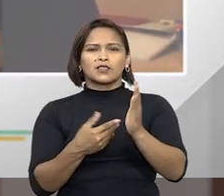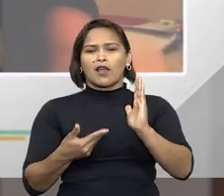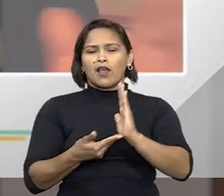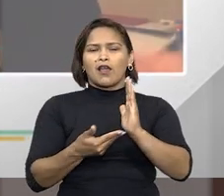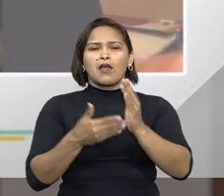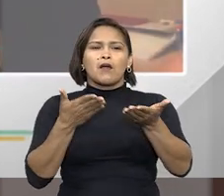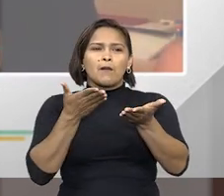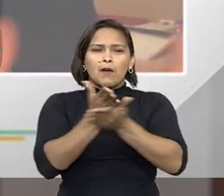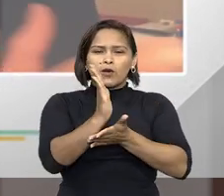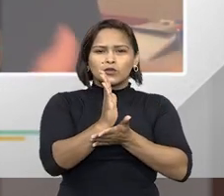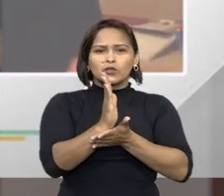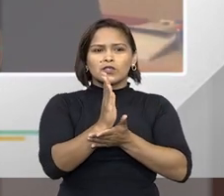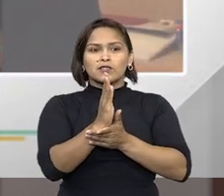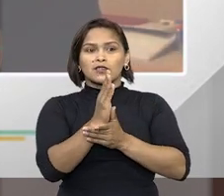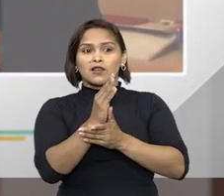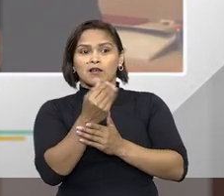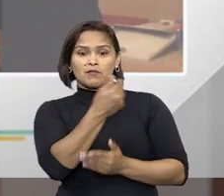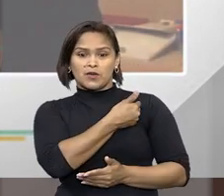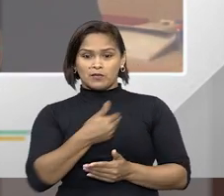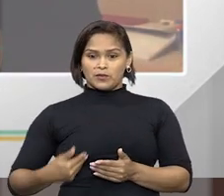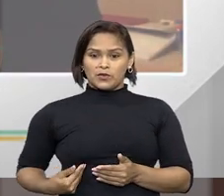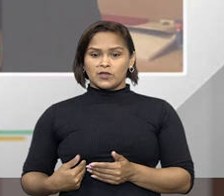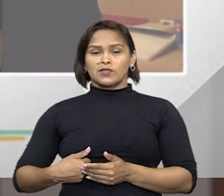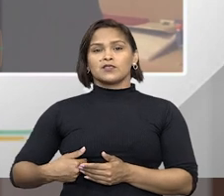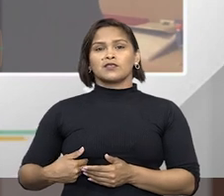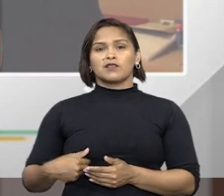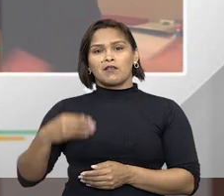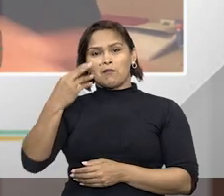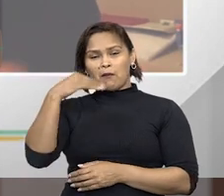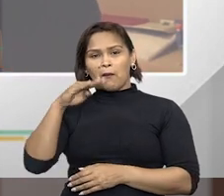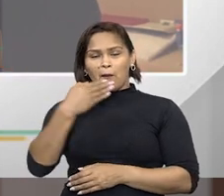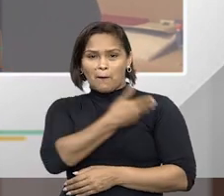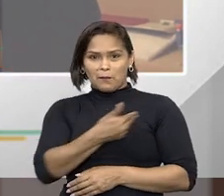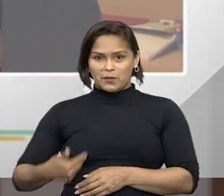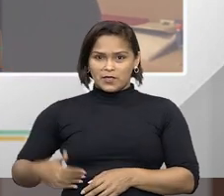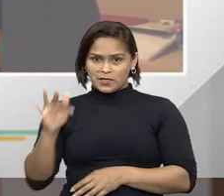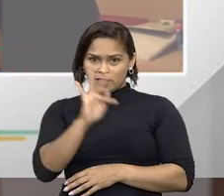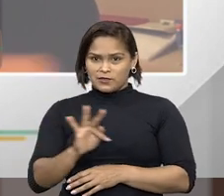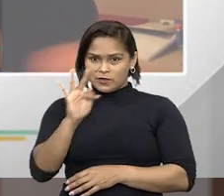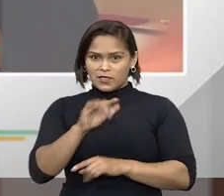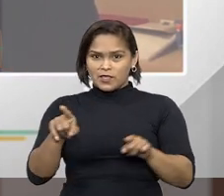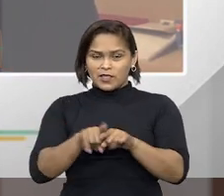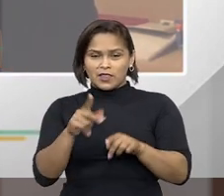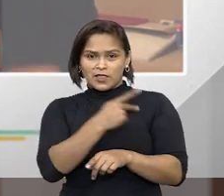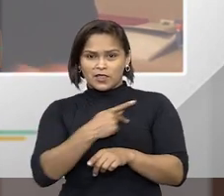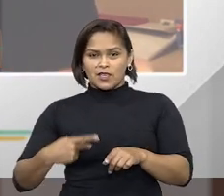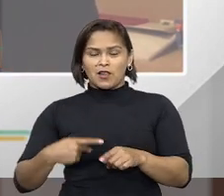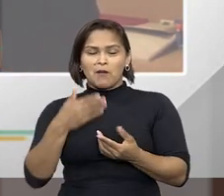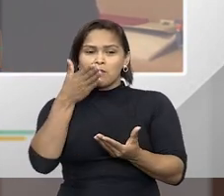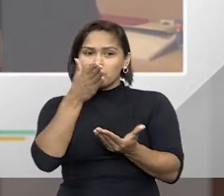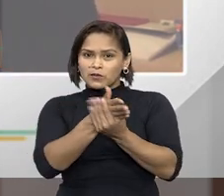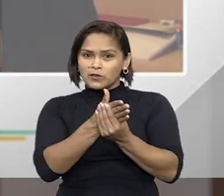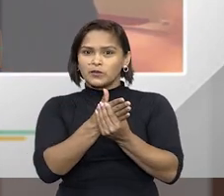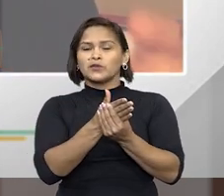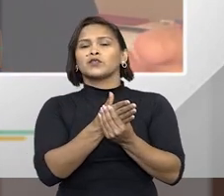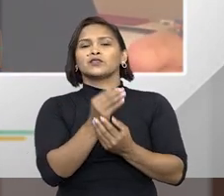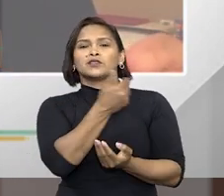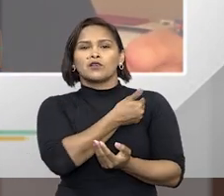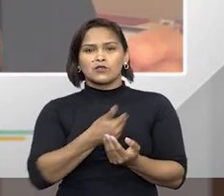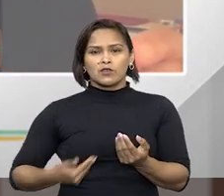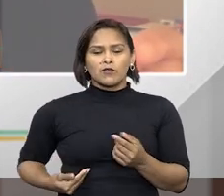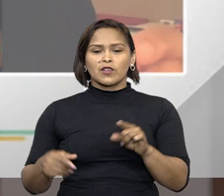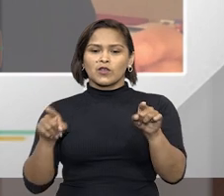presidente da República. Então, essa dependência de autorização das assembleias para processar os governadores, isso prevaleceu no